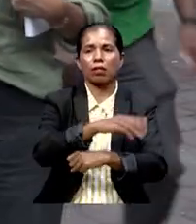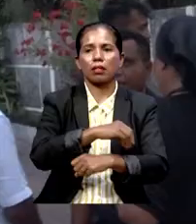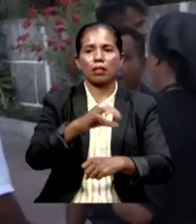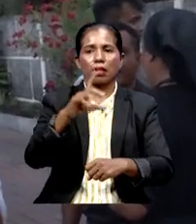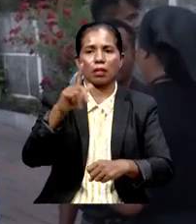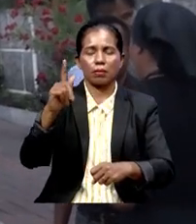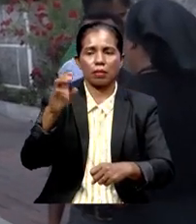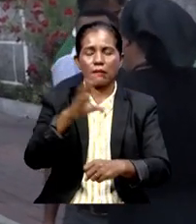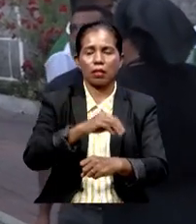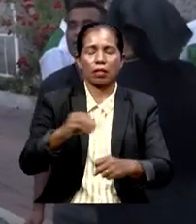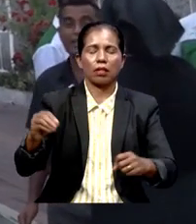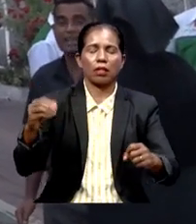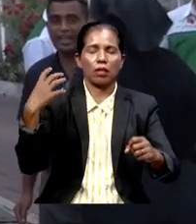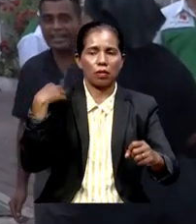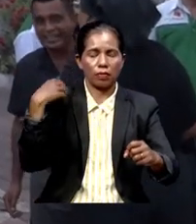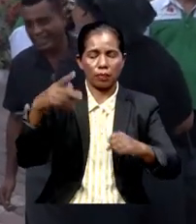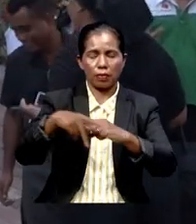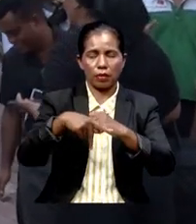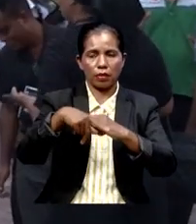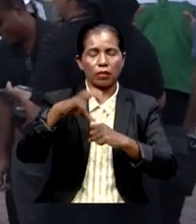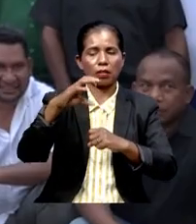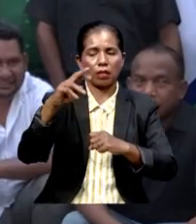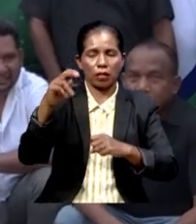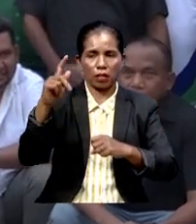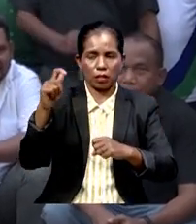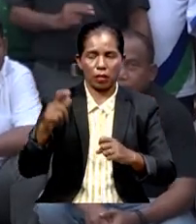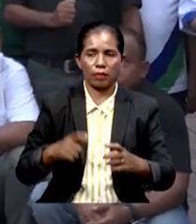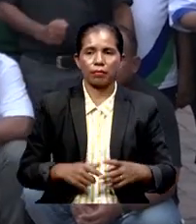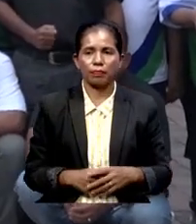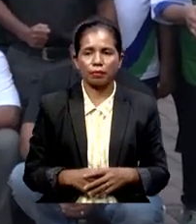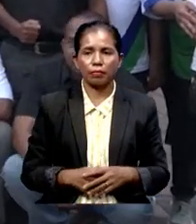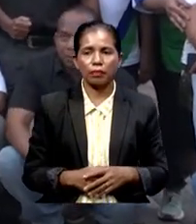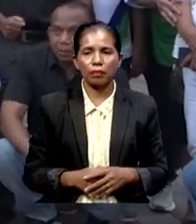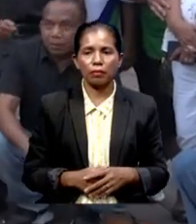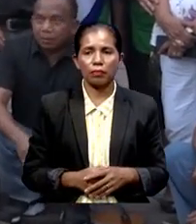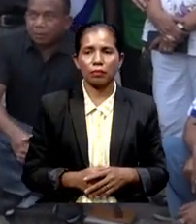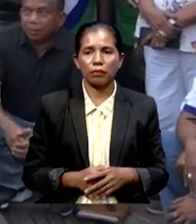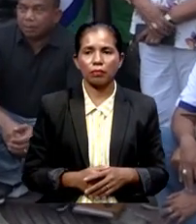e a sede Partido CNRT Bairro dos Grilos Dili, João Carlos Jacinto Fuca, GMN.